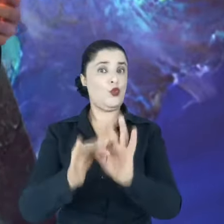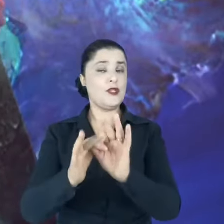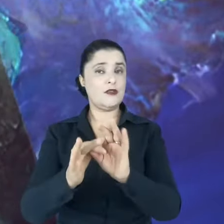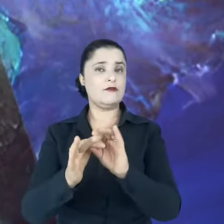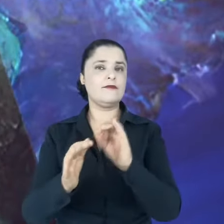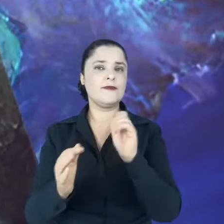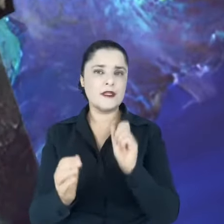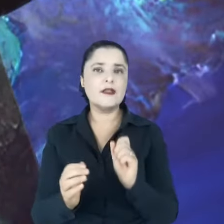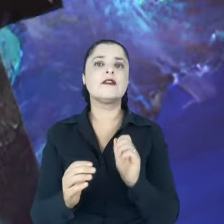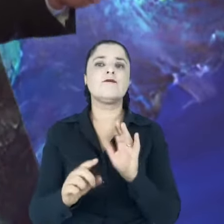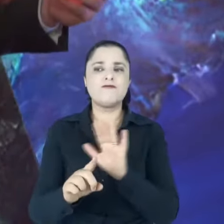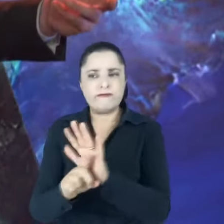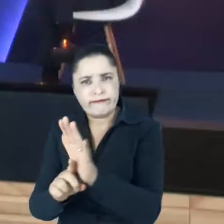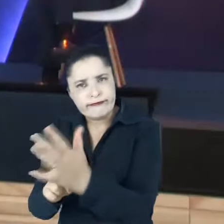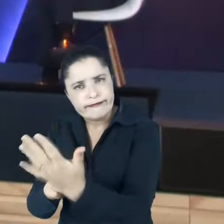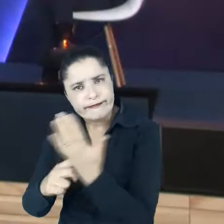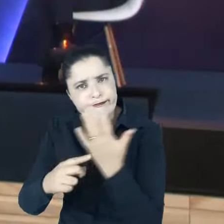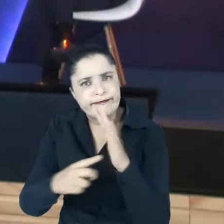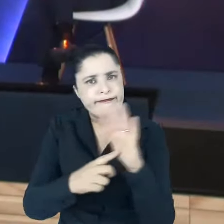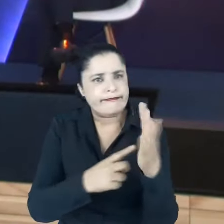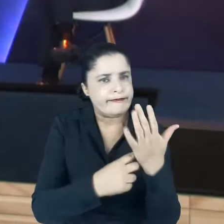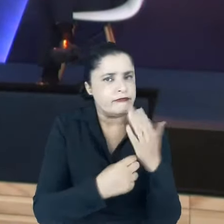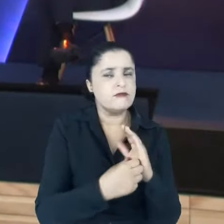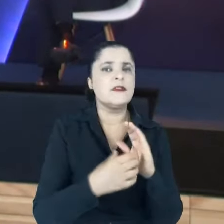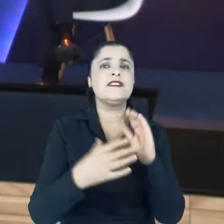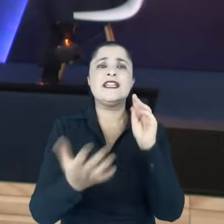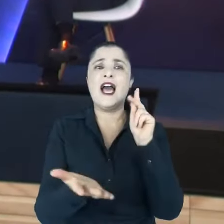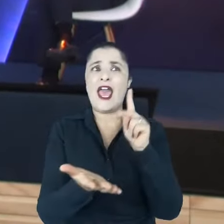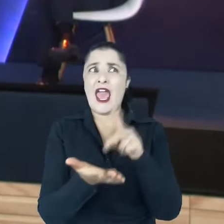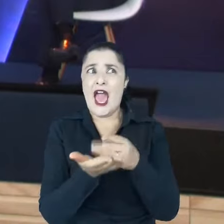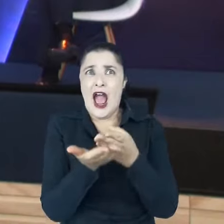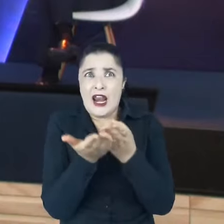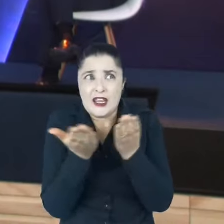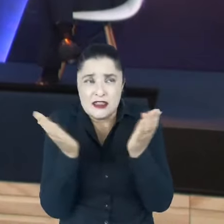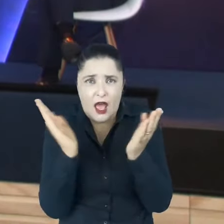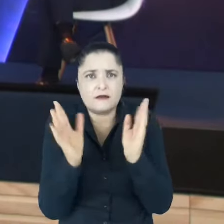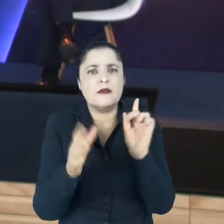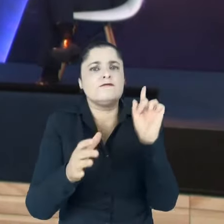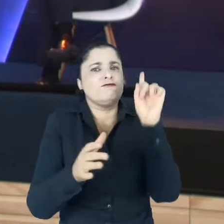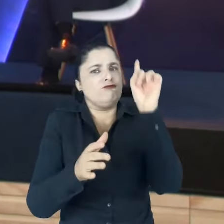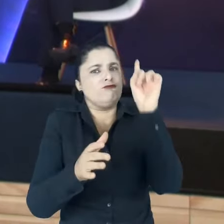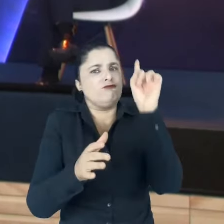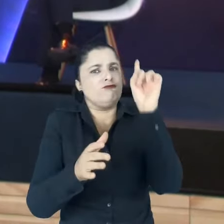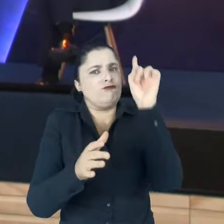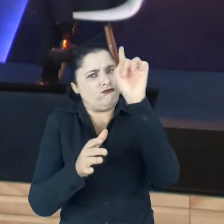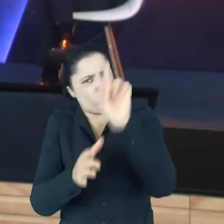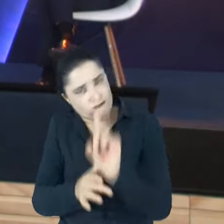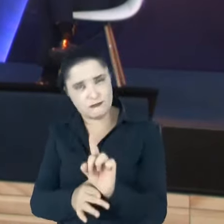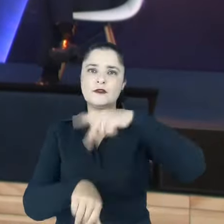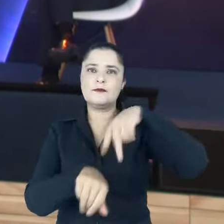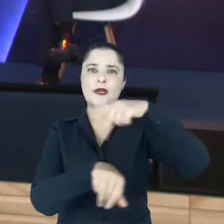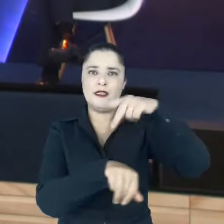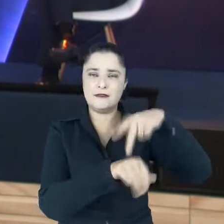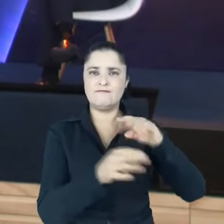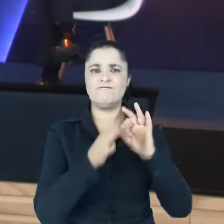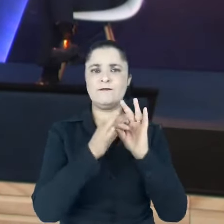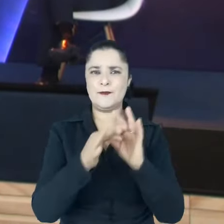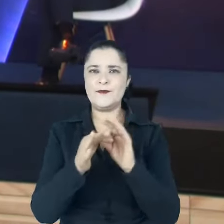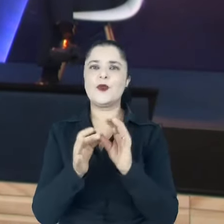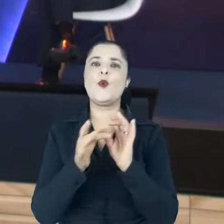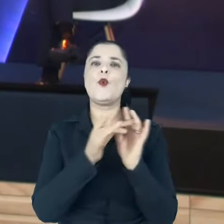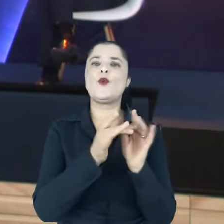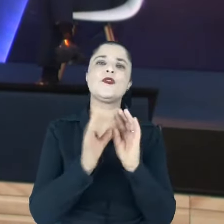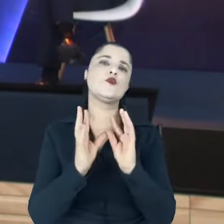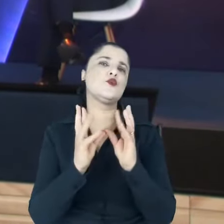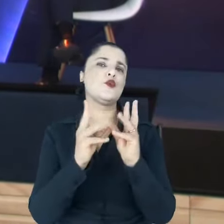complementarmente, inserido na realidade do nosso país e unidos em torno de